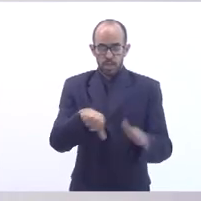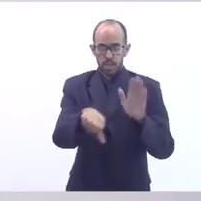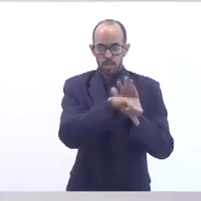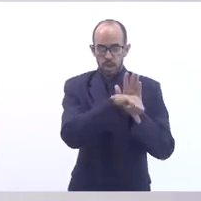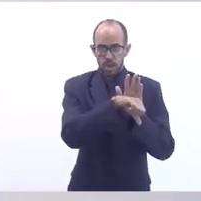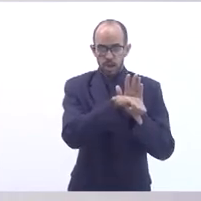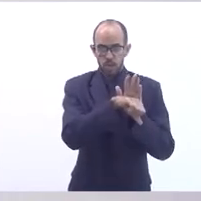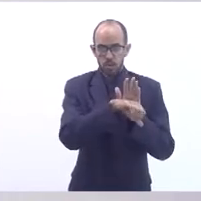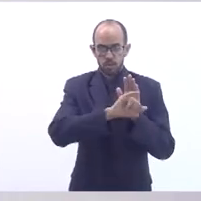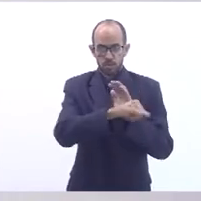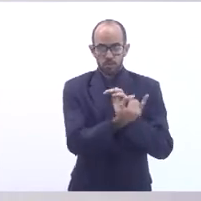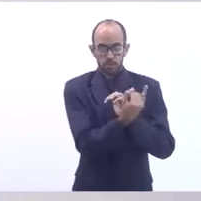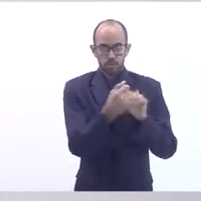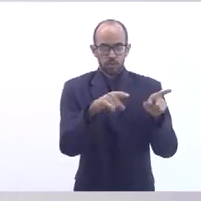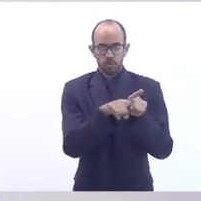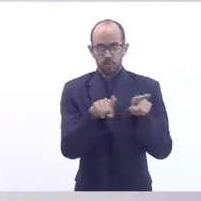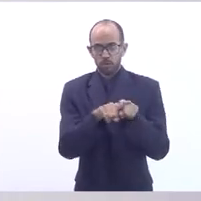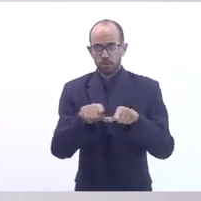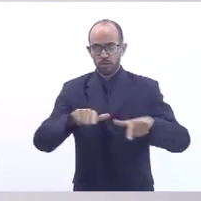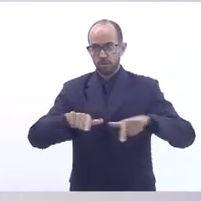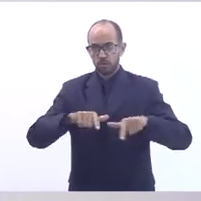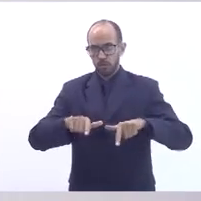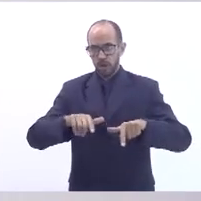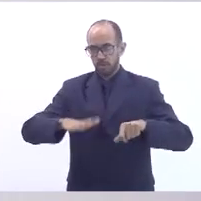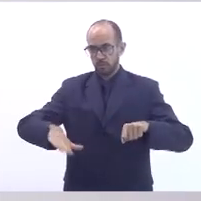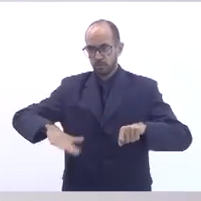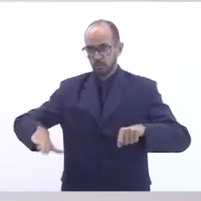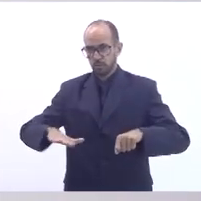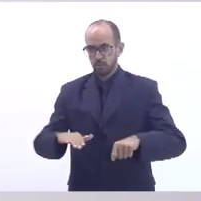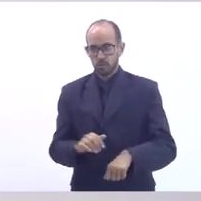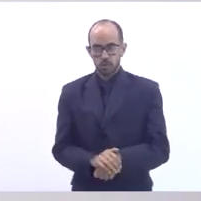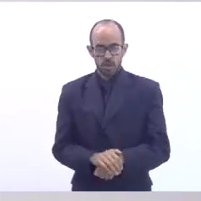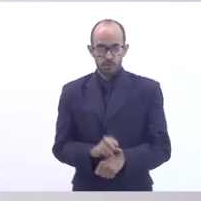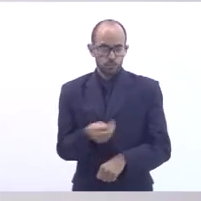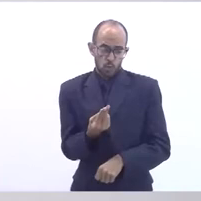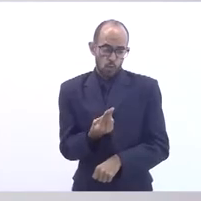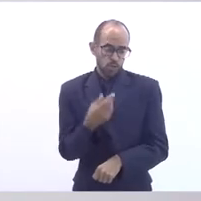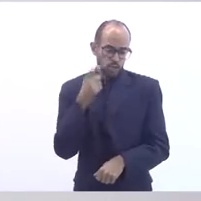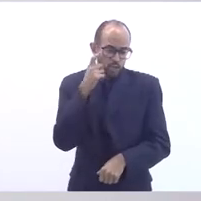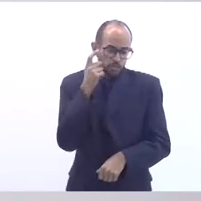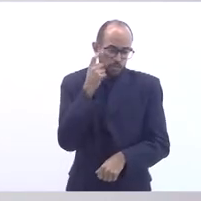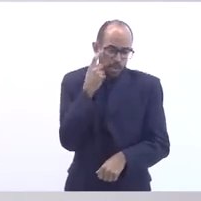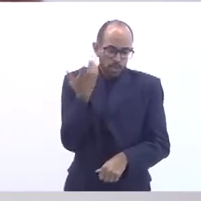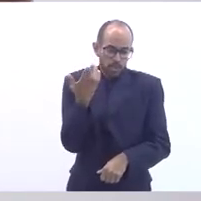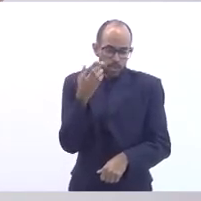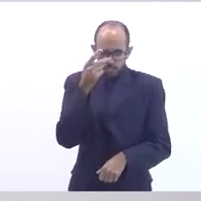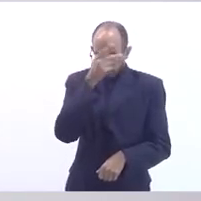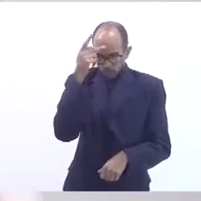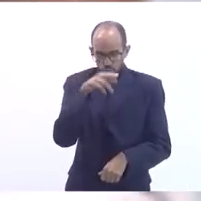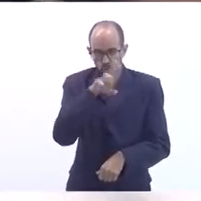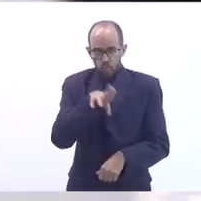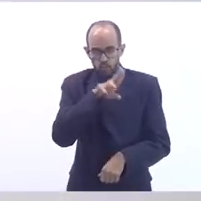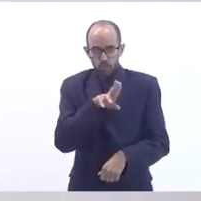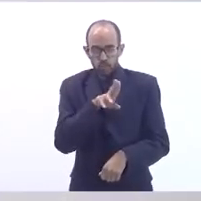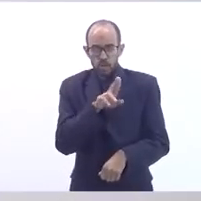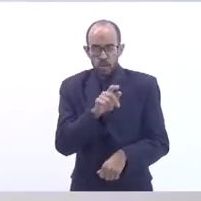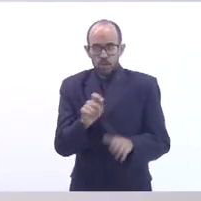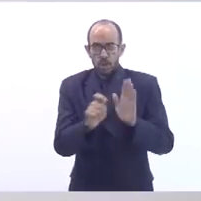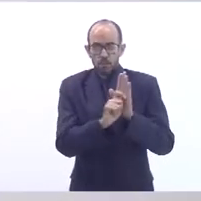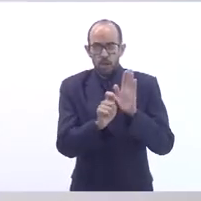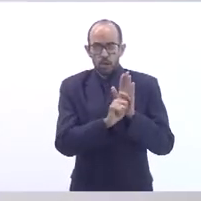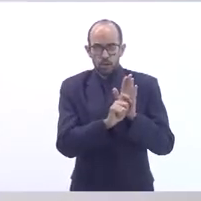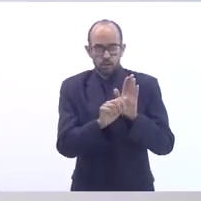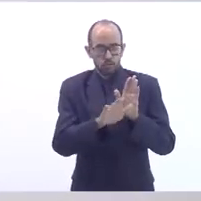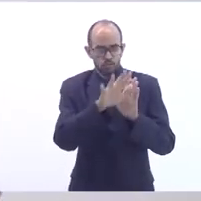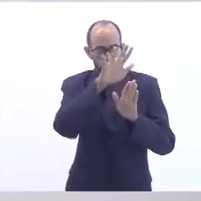também se aproveitam do trabalho infantil ou a gente não pode ter hoje as pessoas que estão enrolando a maconha que a gente fuma no burro